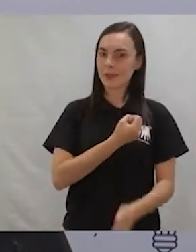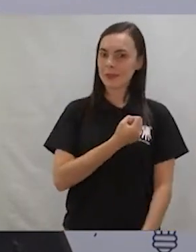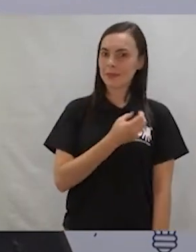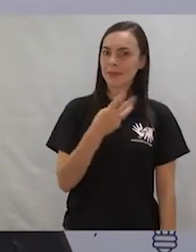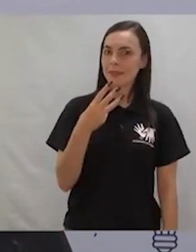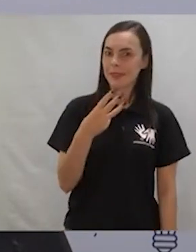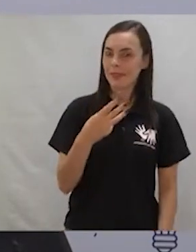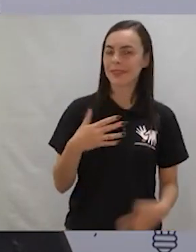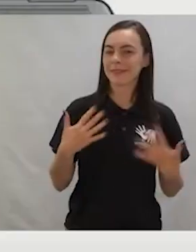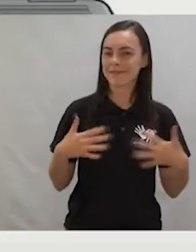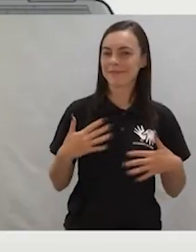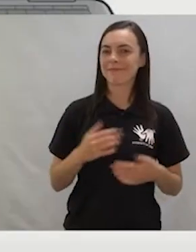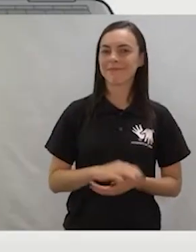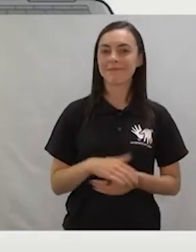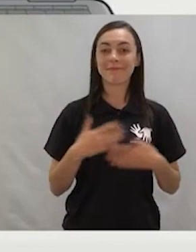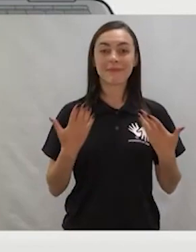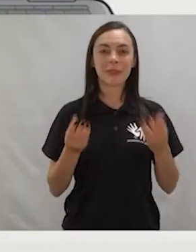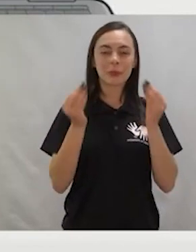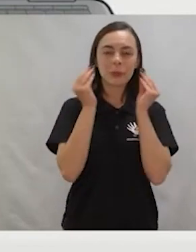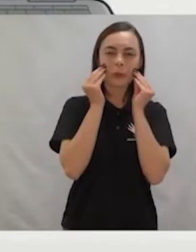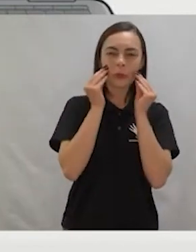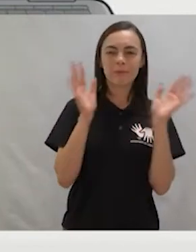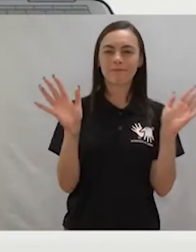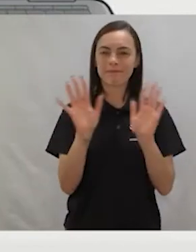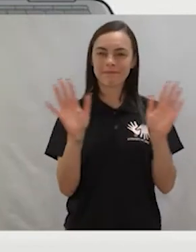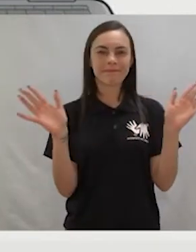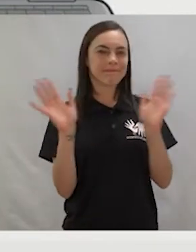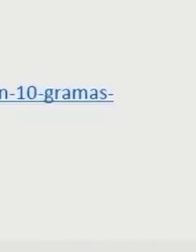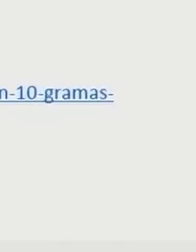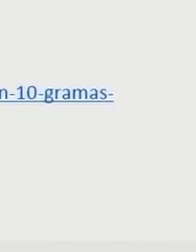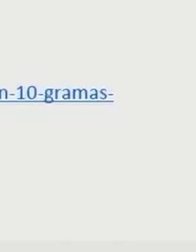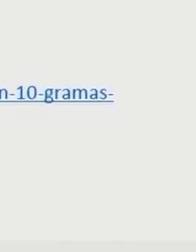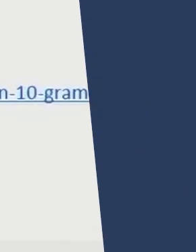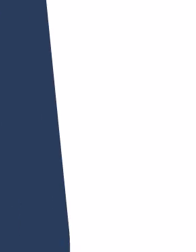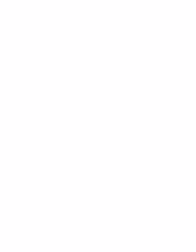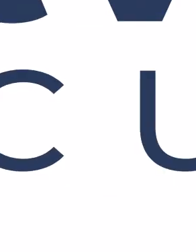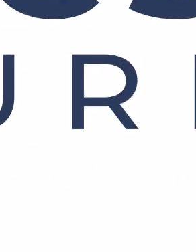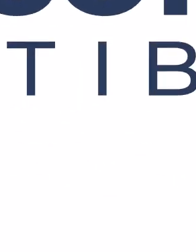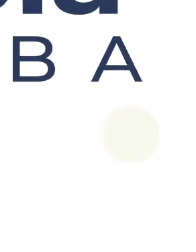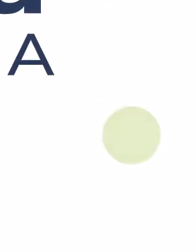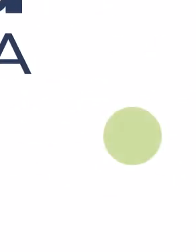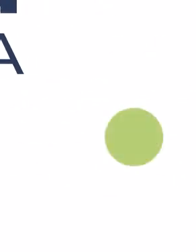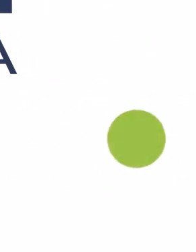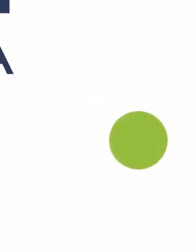número 3, né? Então, um grande beijo. Tchau! Tchau!